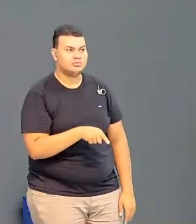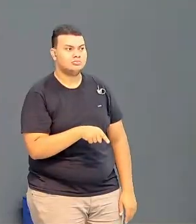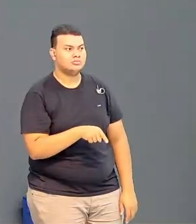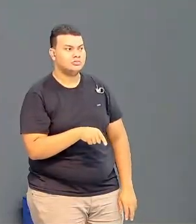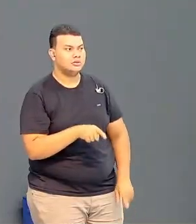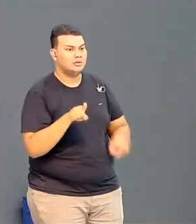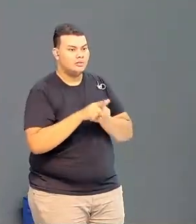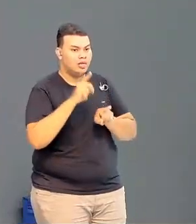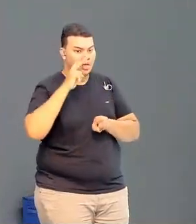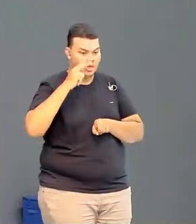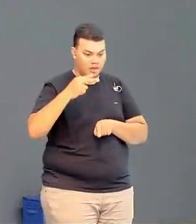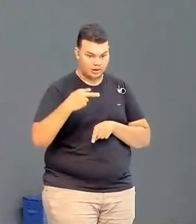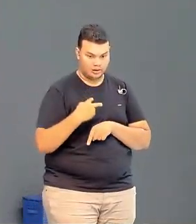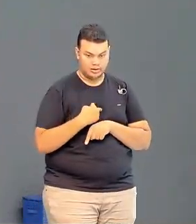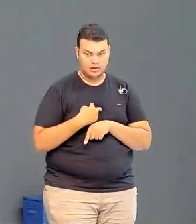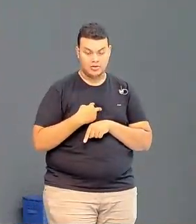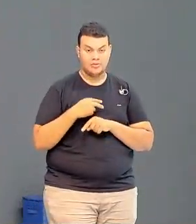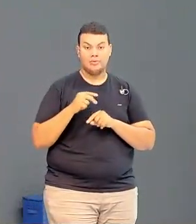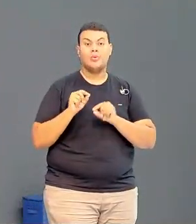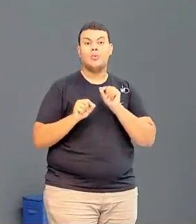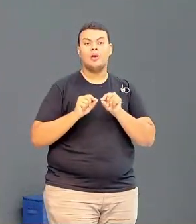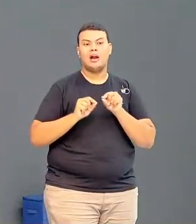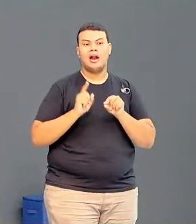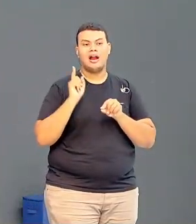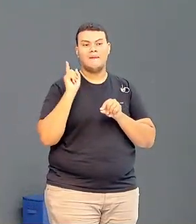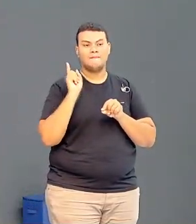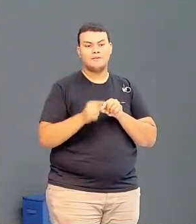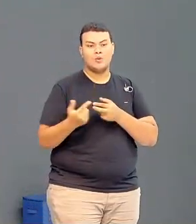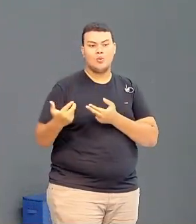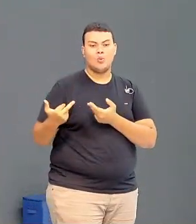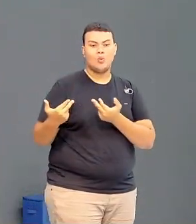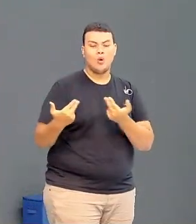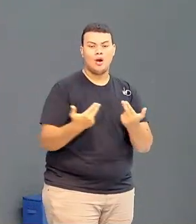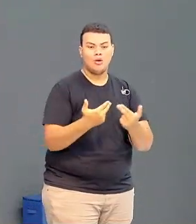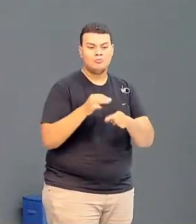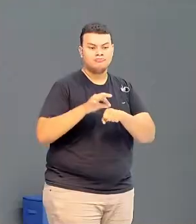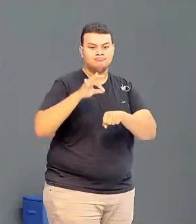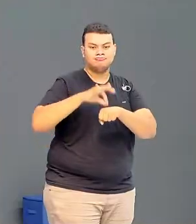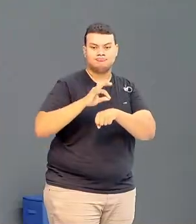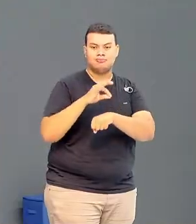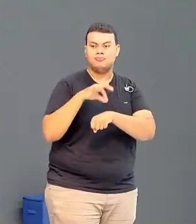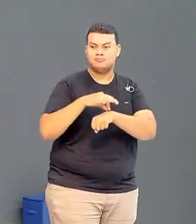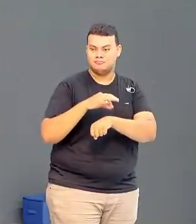se olhar e se ver como o quê, gente? Como o quê? Como gafanhoto. Já já a gente vai chegar nessa parte da história.